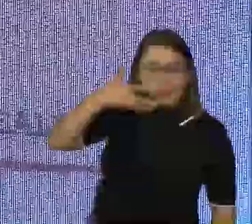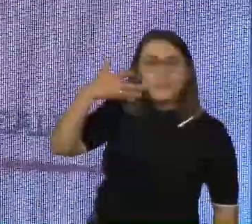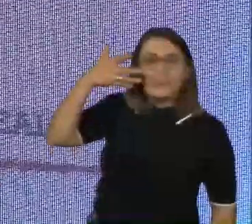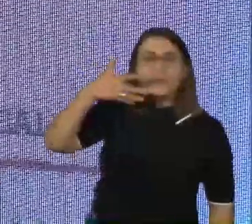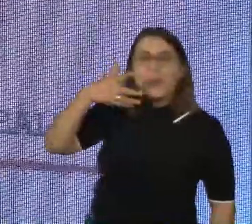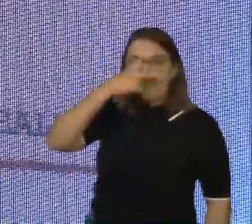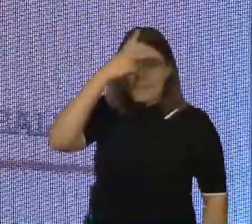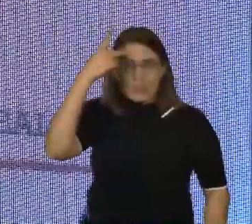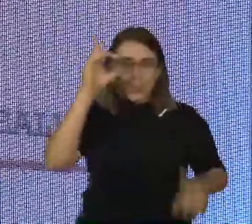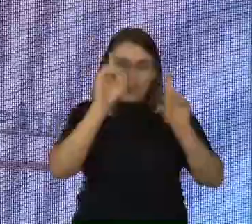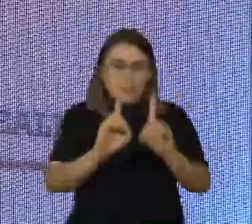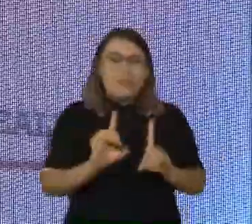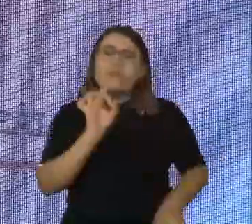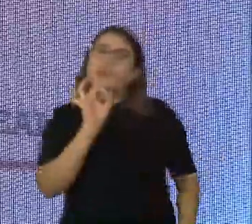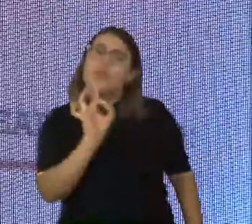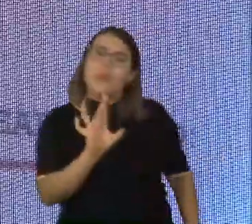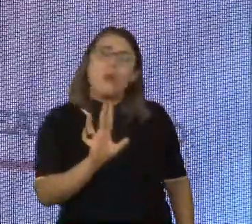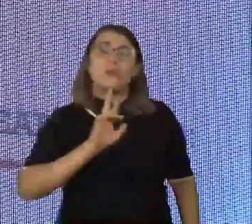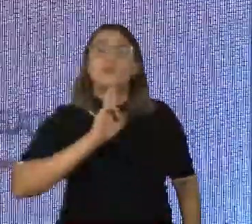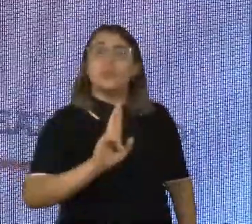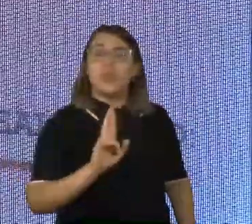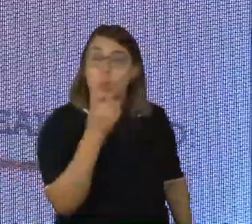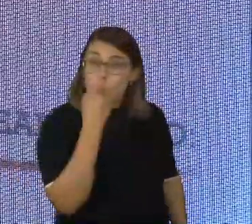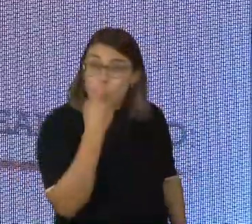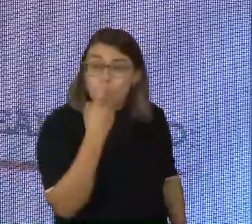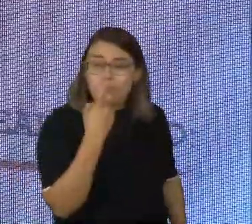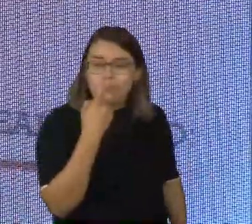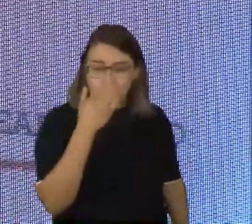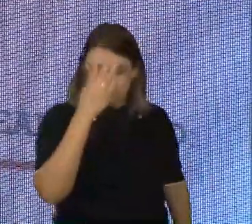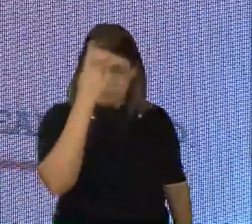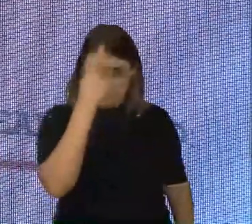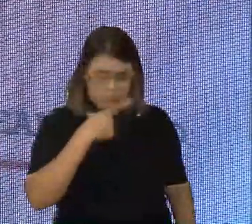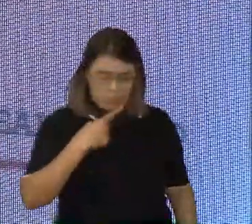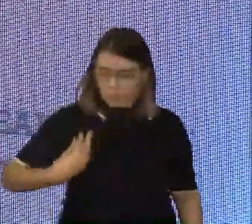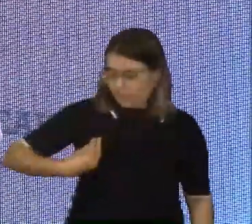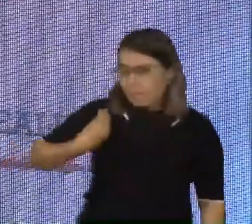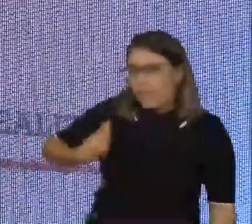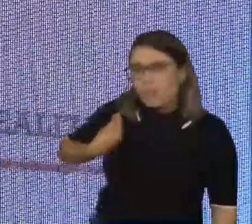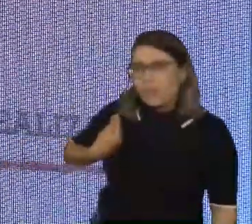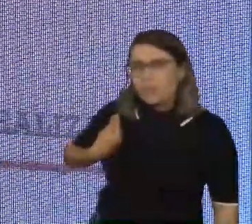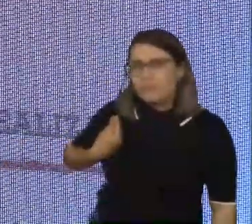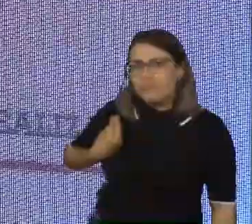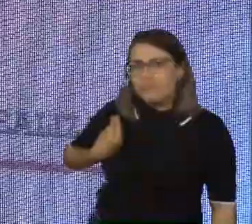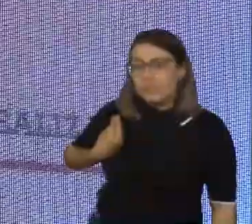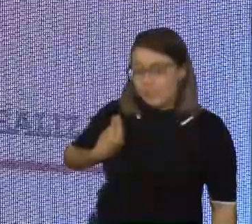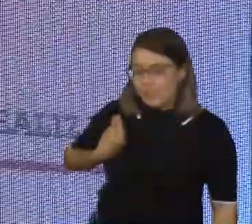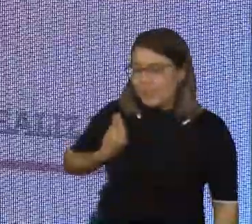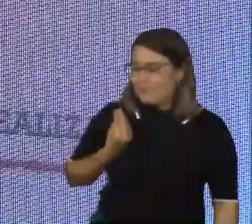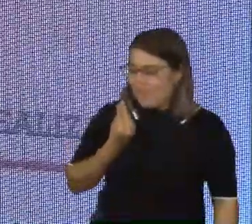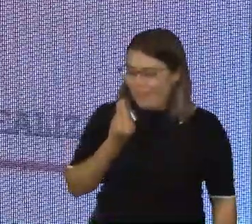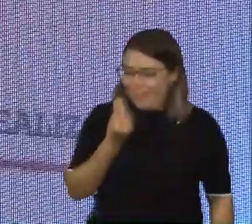com deficiência, só posso responder e direcionar a minha própria vida. E eu estou levando ela para um